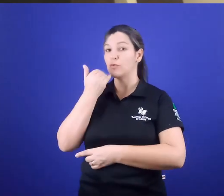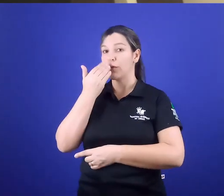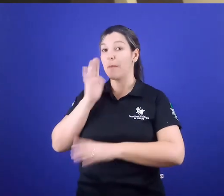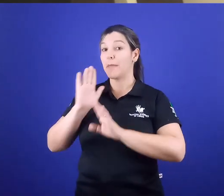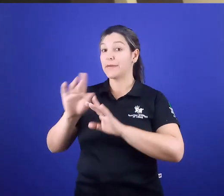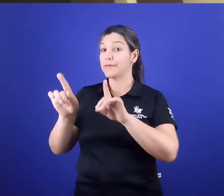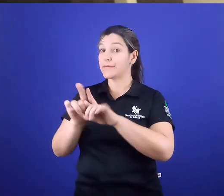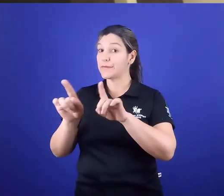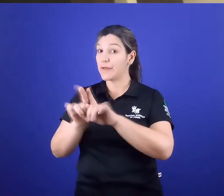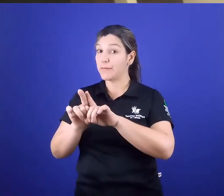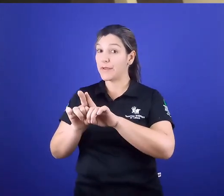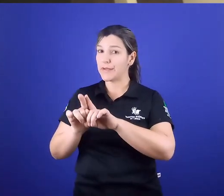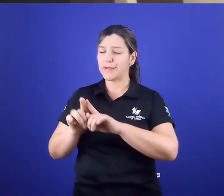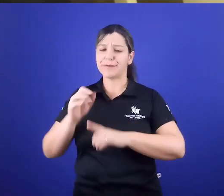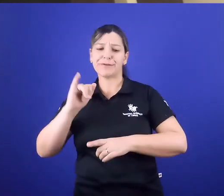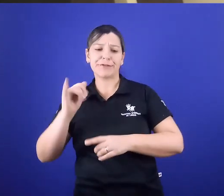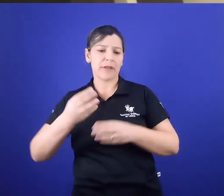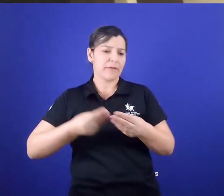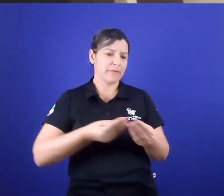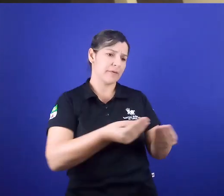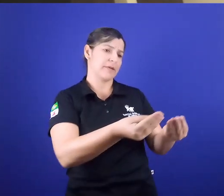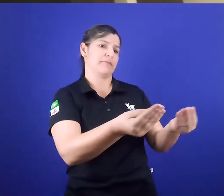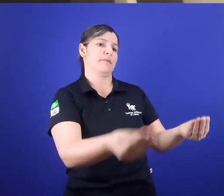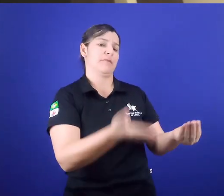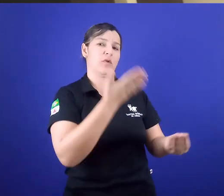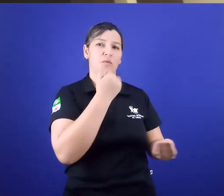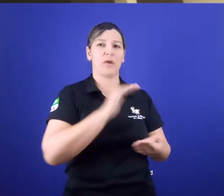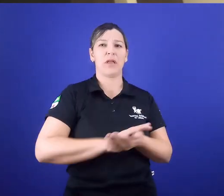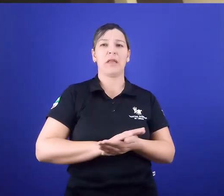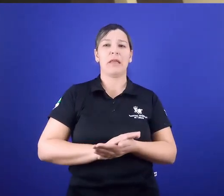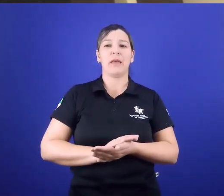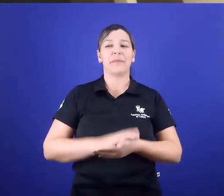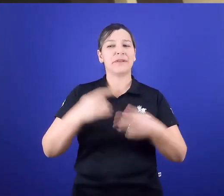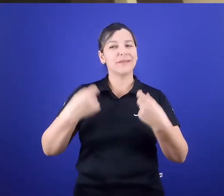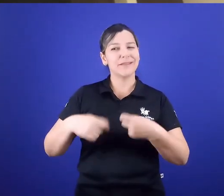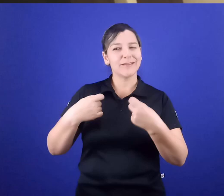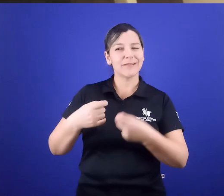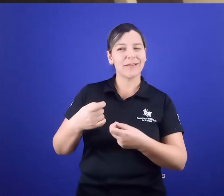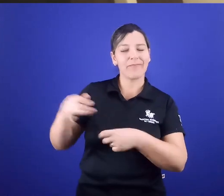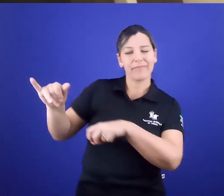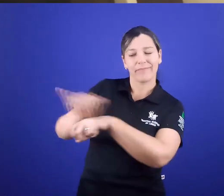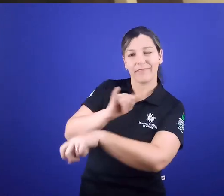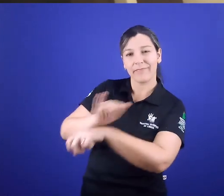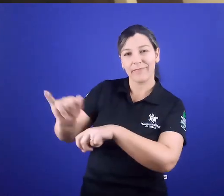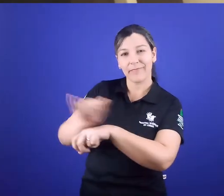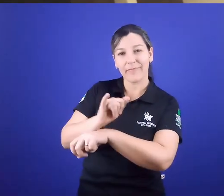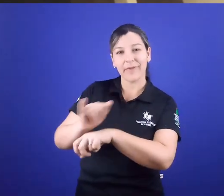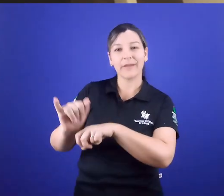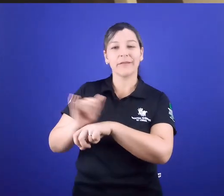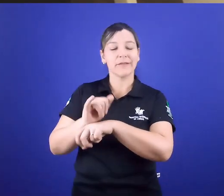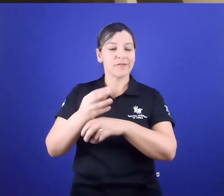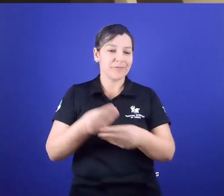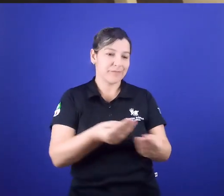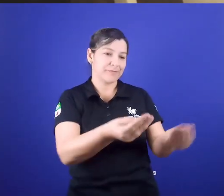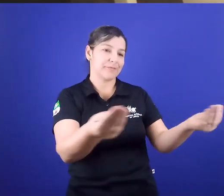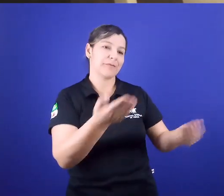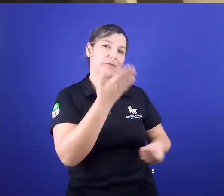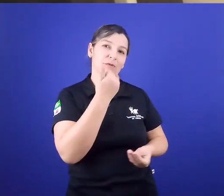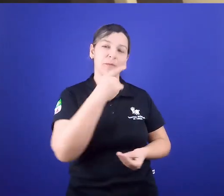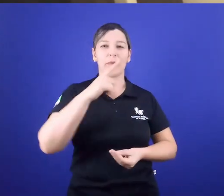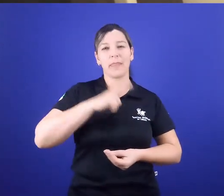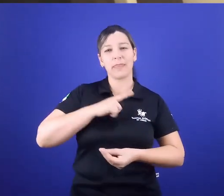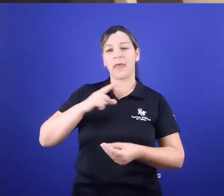você vai servir. Servir de forma diferente, sair do tradicional, sair do que já é esperado. Hoje a gente